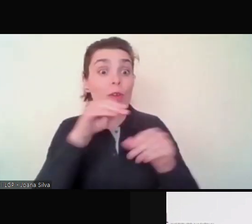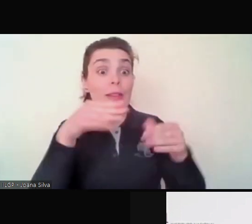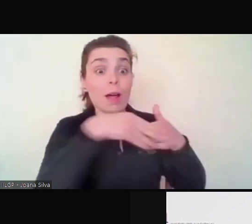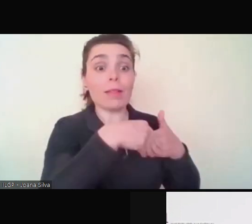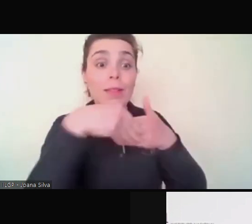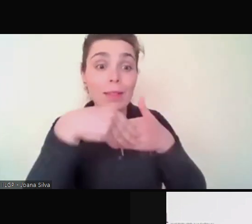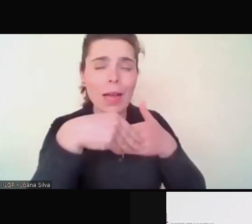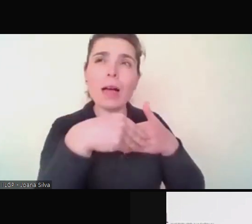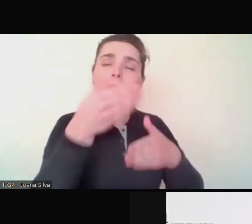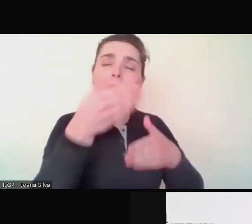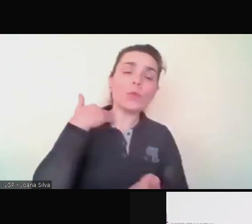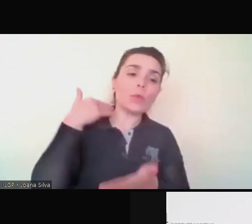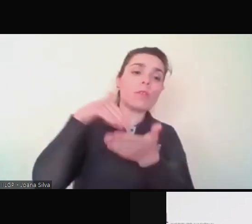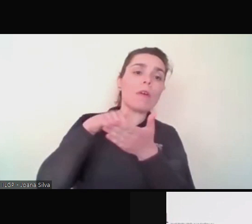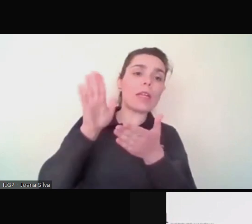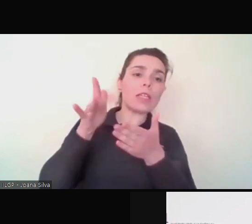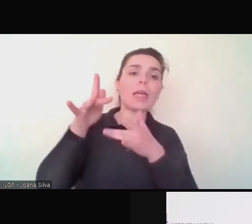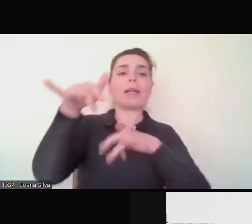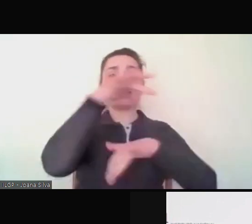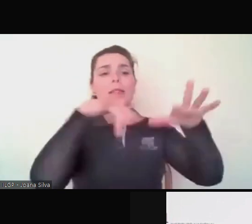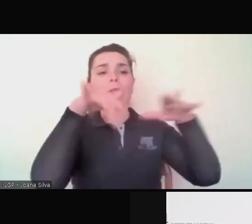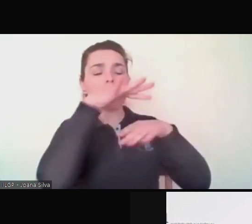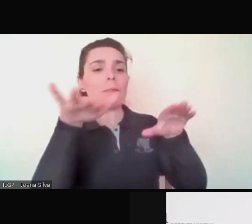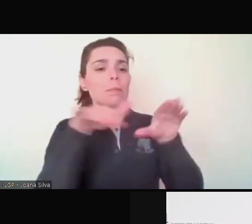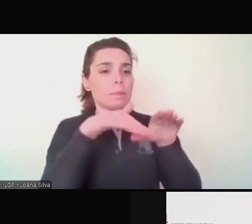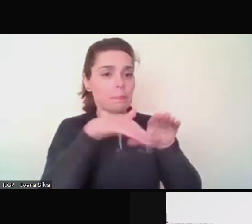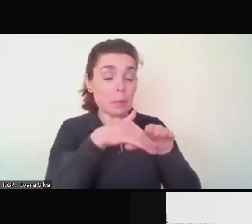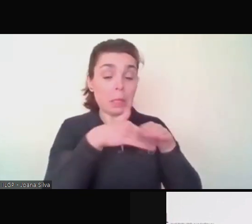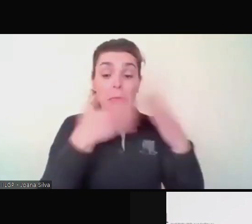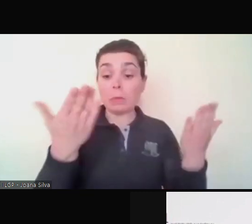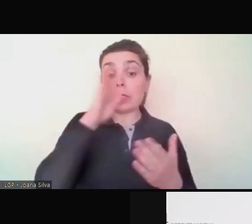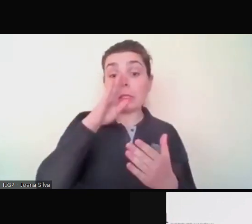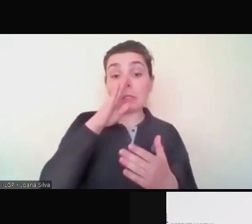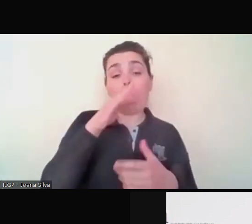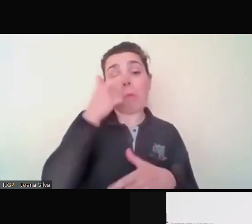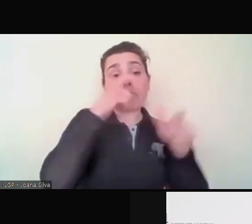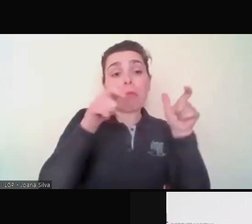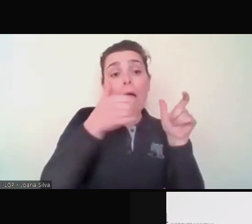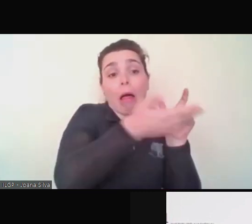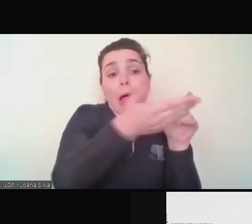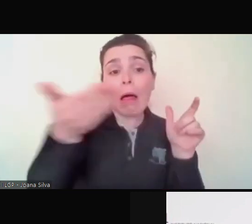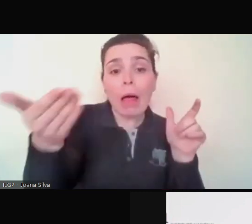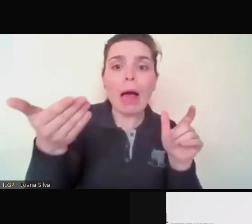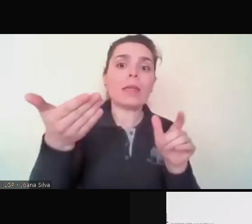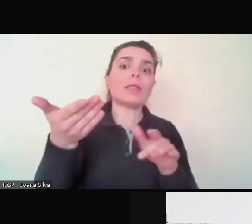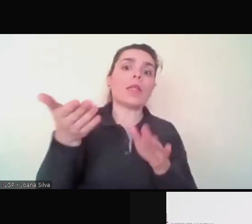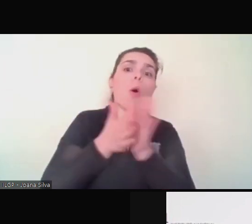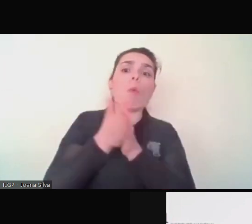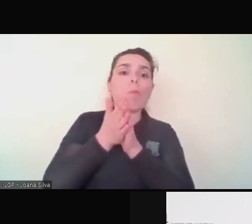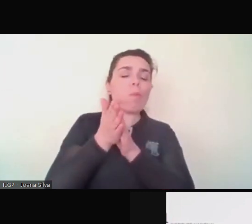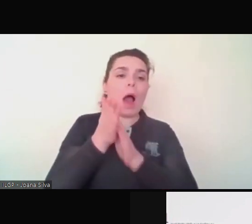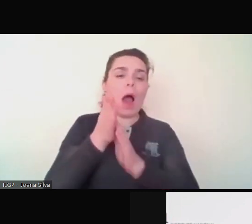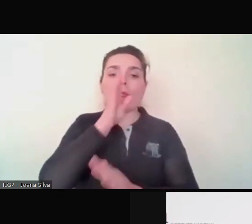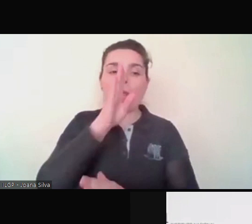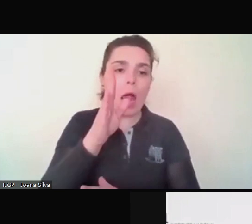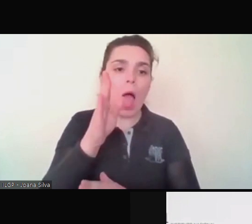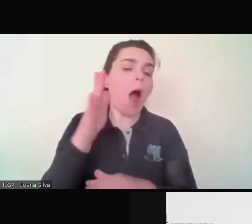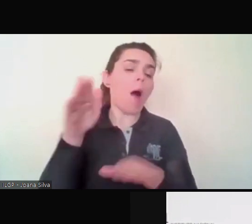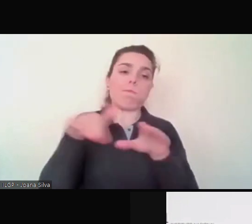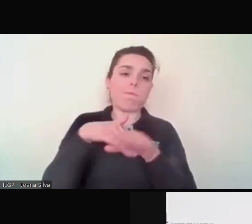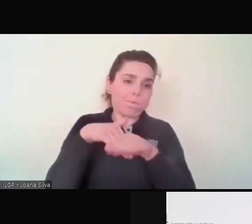passada segunda-feira sobre cidadania e participação. Para quem não teve a oportunidade de acompanhar em direto, dar nota de